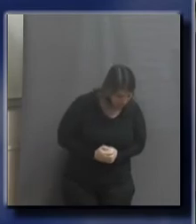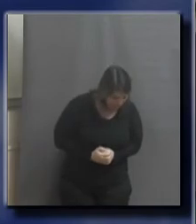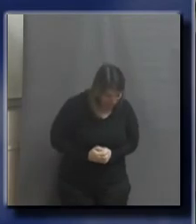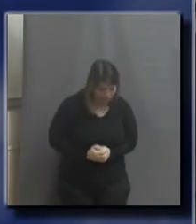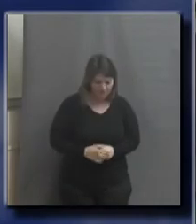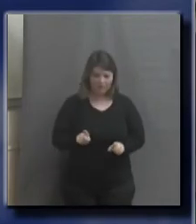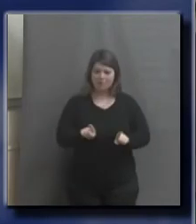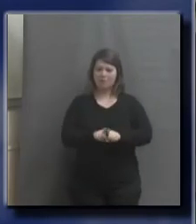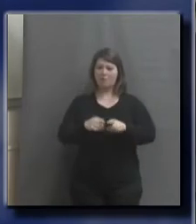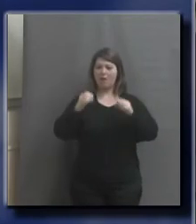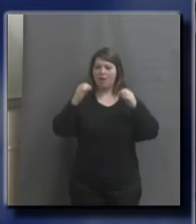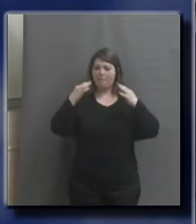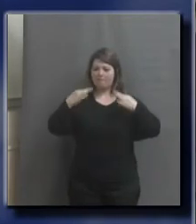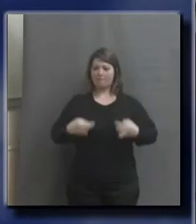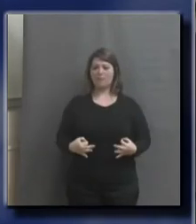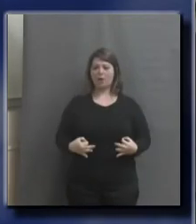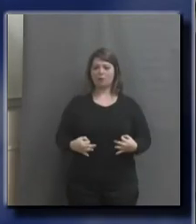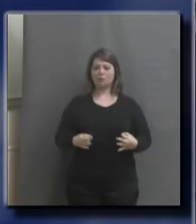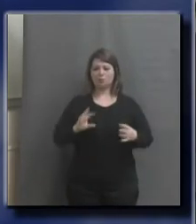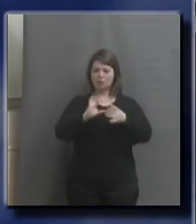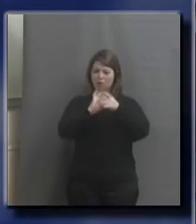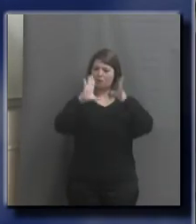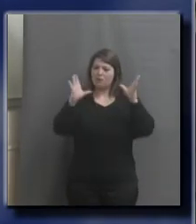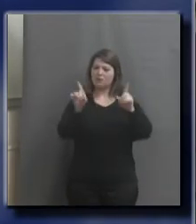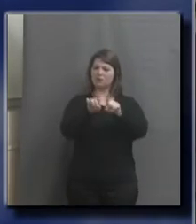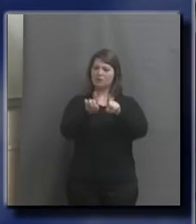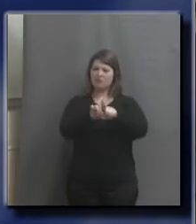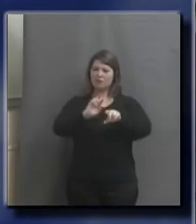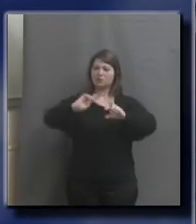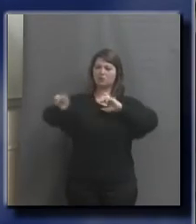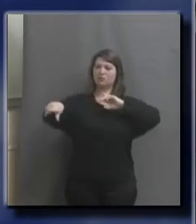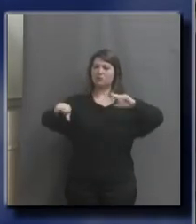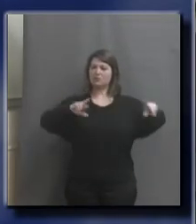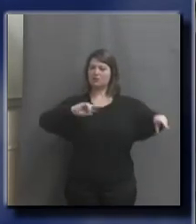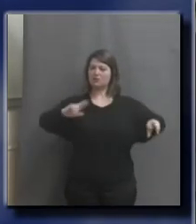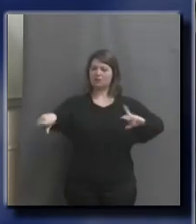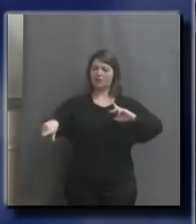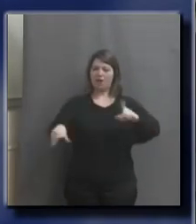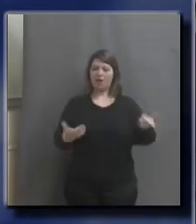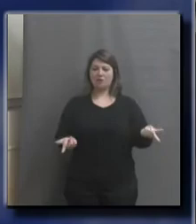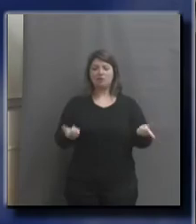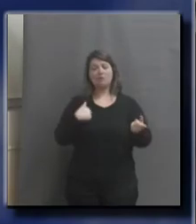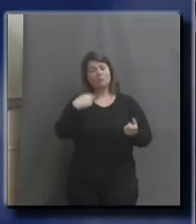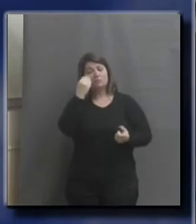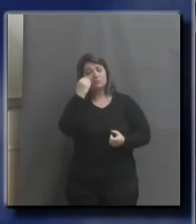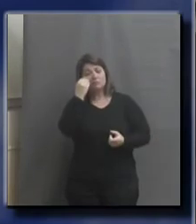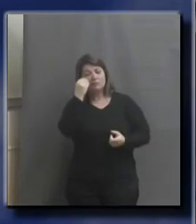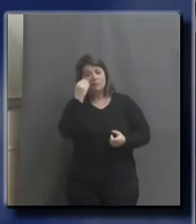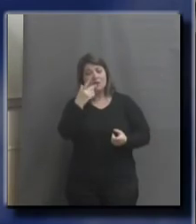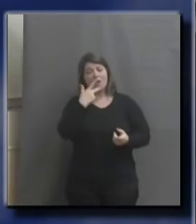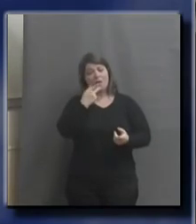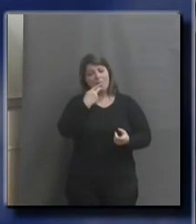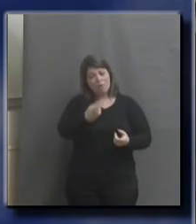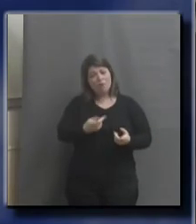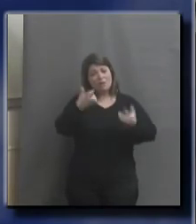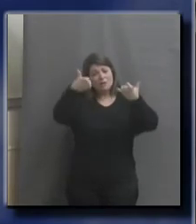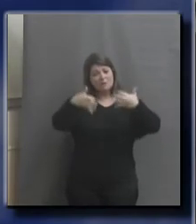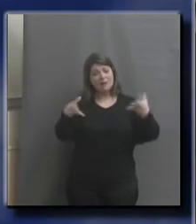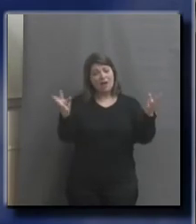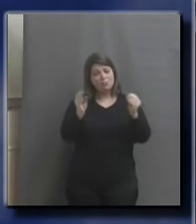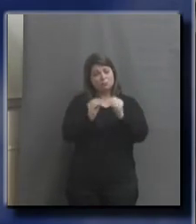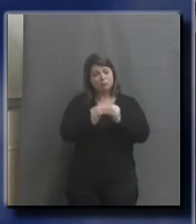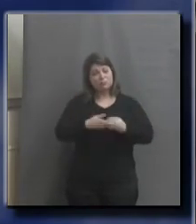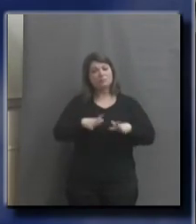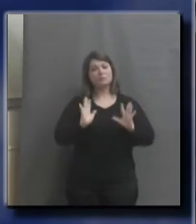a postura democrática, como a diversidade. Eu vou tentar, então, fazer uma fala um pouco mais objetiva,